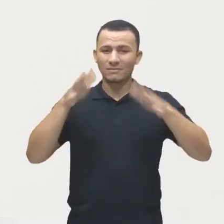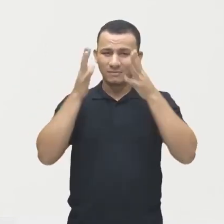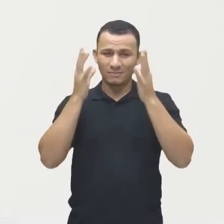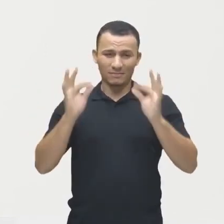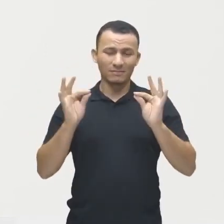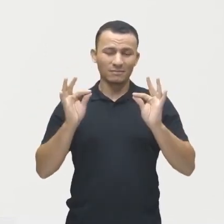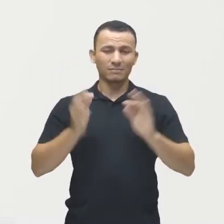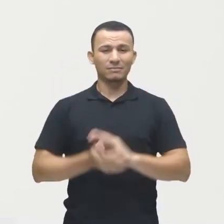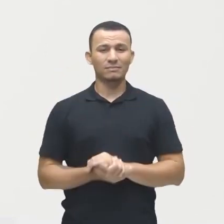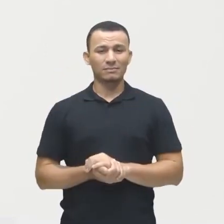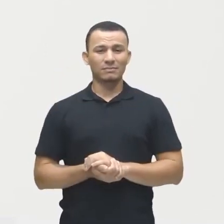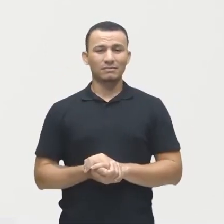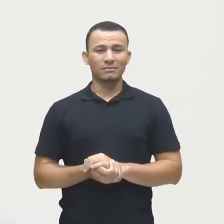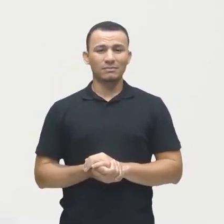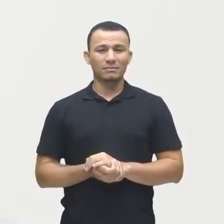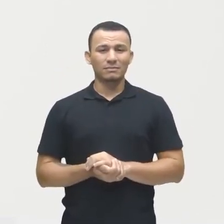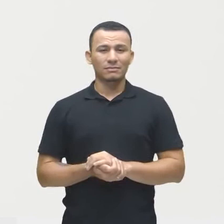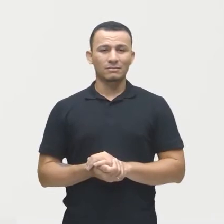vocês.